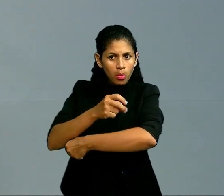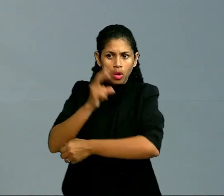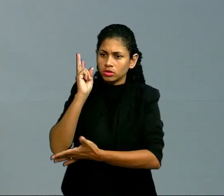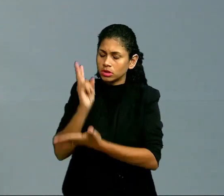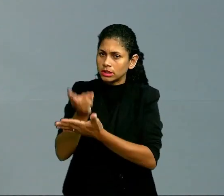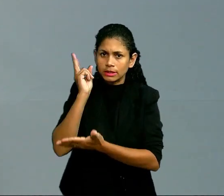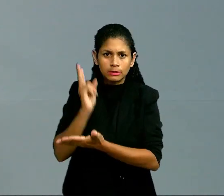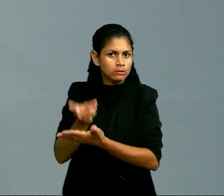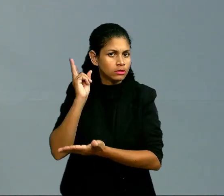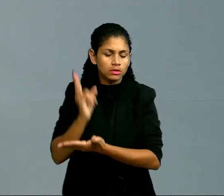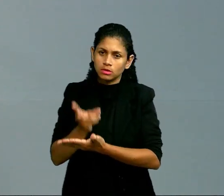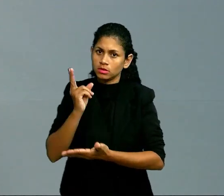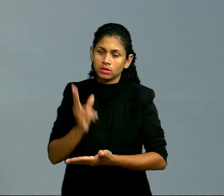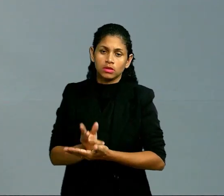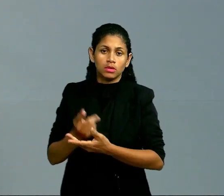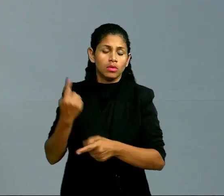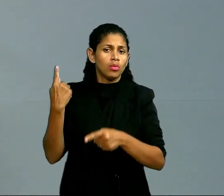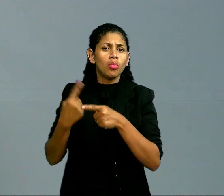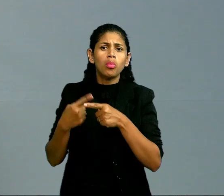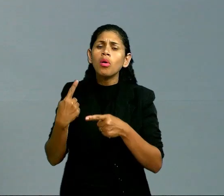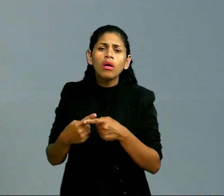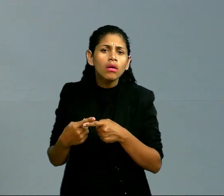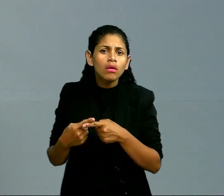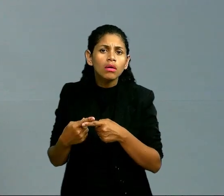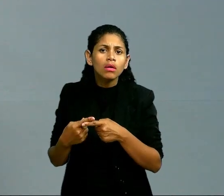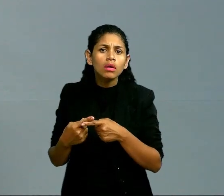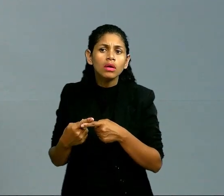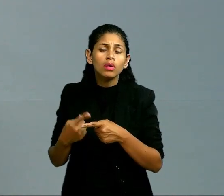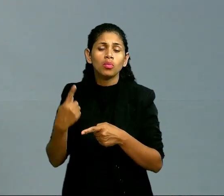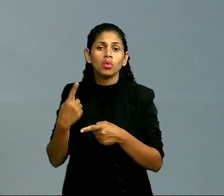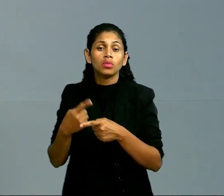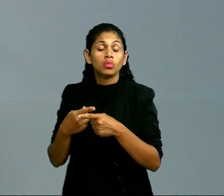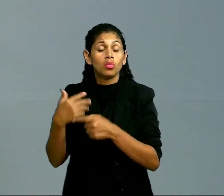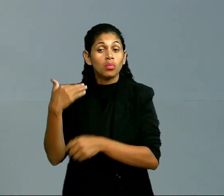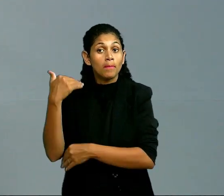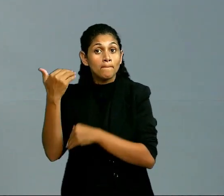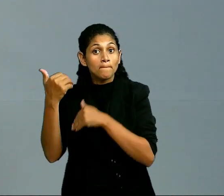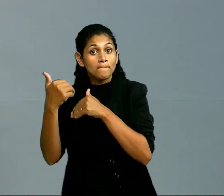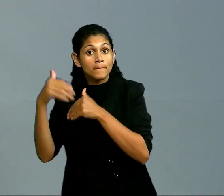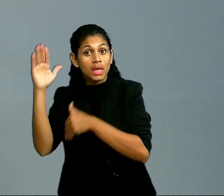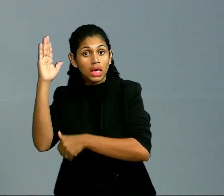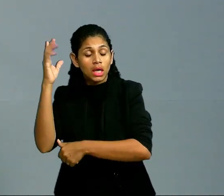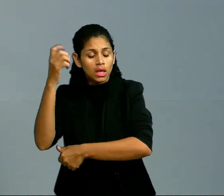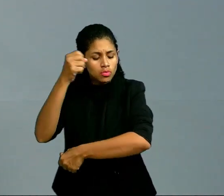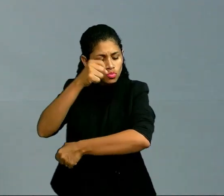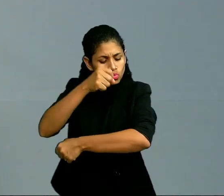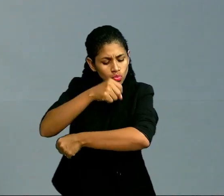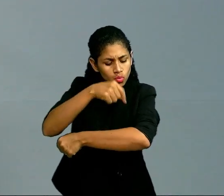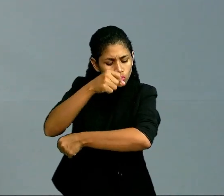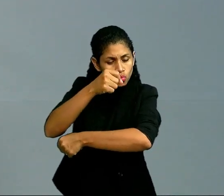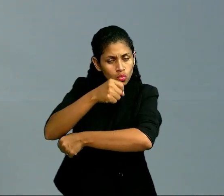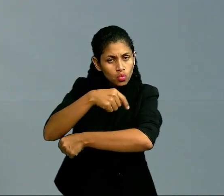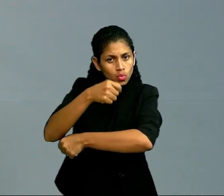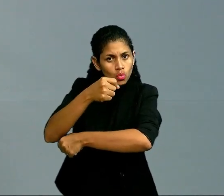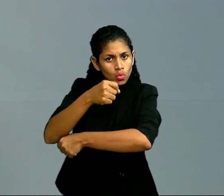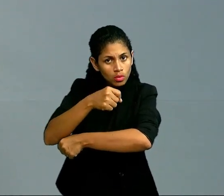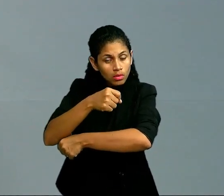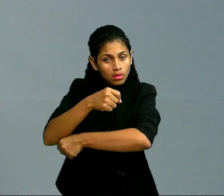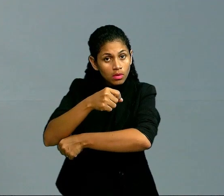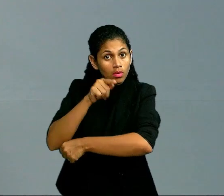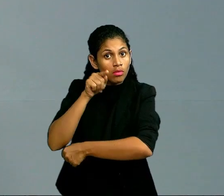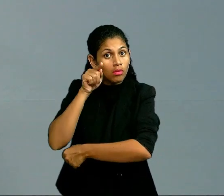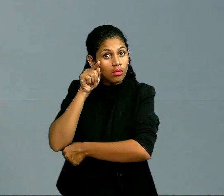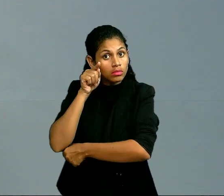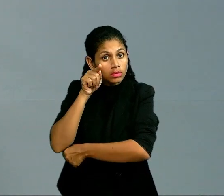Antiofídico, né? Que é esse tipo de soro. Por quê? Quando mais soro, esse tipo de soro você toma, o teu corpo identifica, né, como